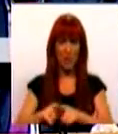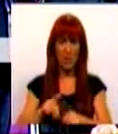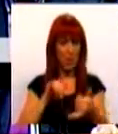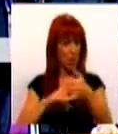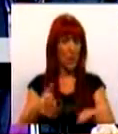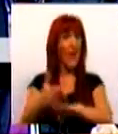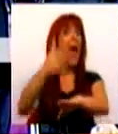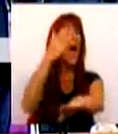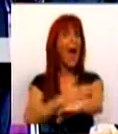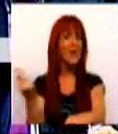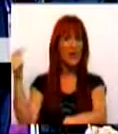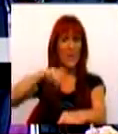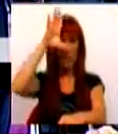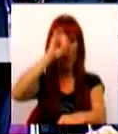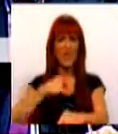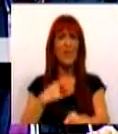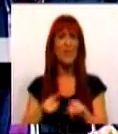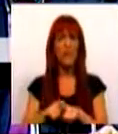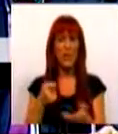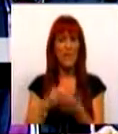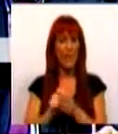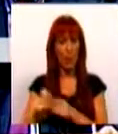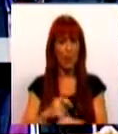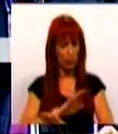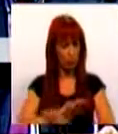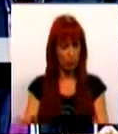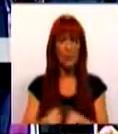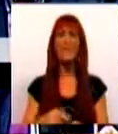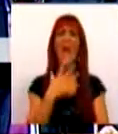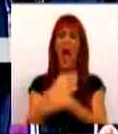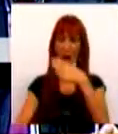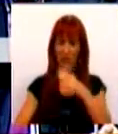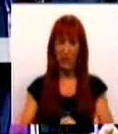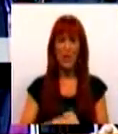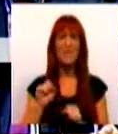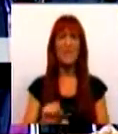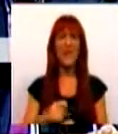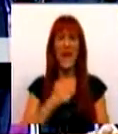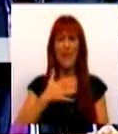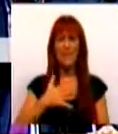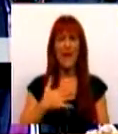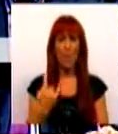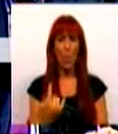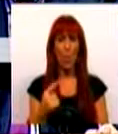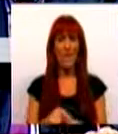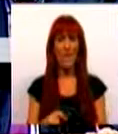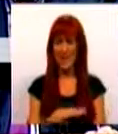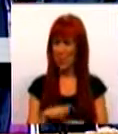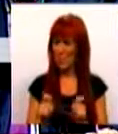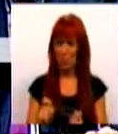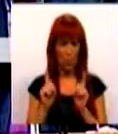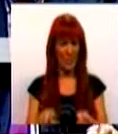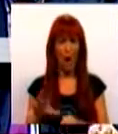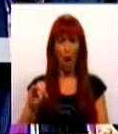sócio antes de vir para o Governo, porque amortizou a sua cota, era advogada de uma empresa que tinha acabado de lançar